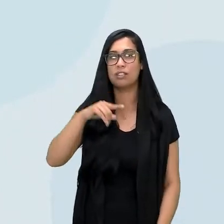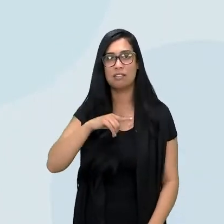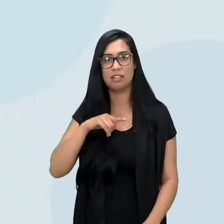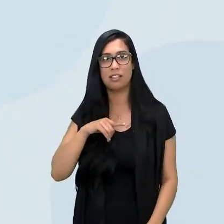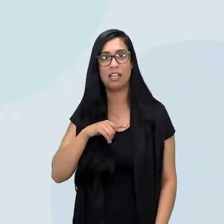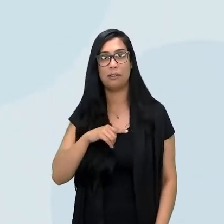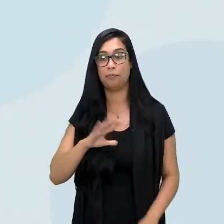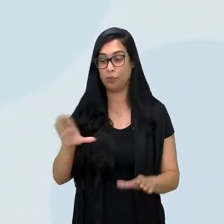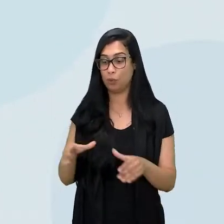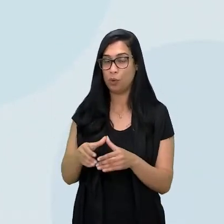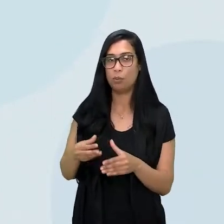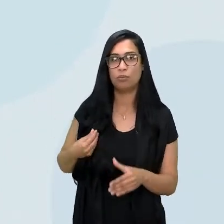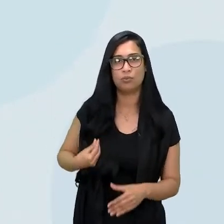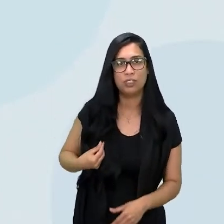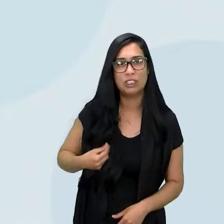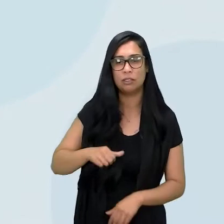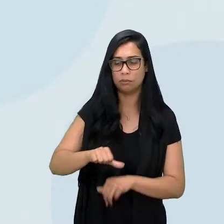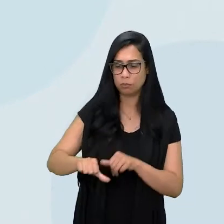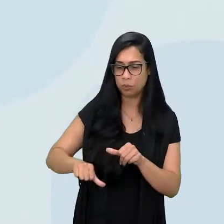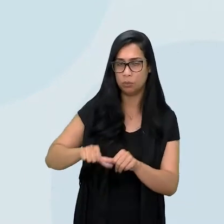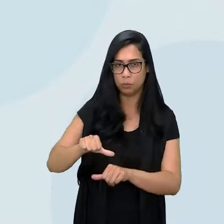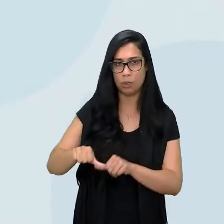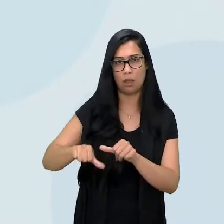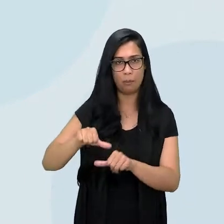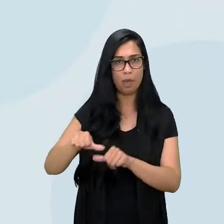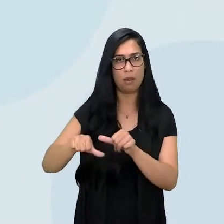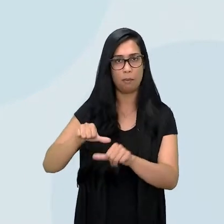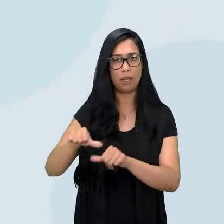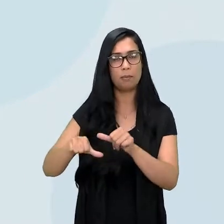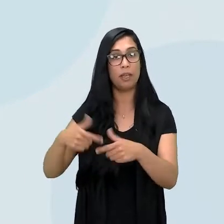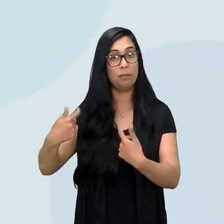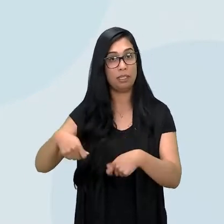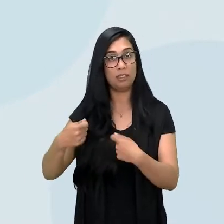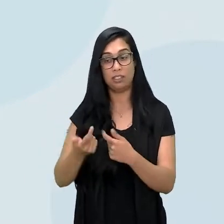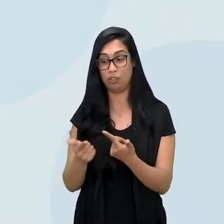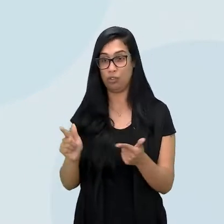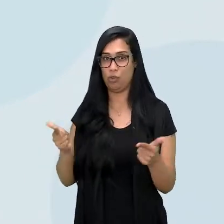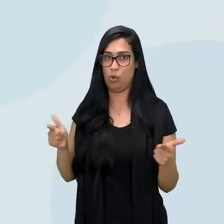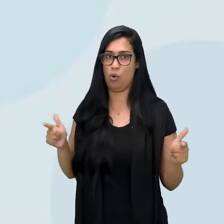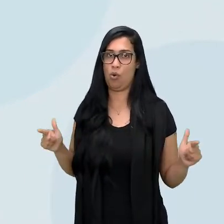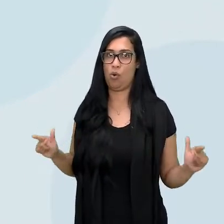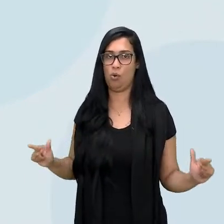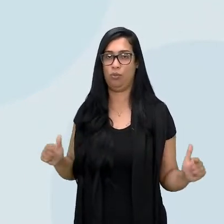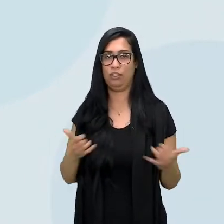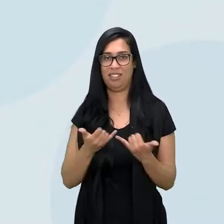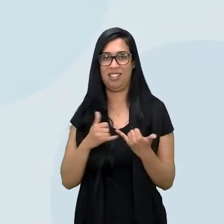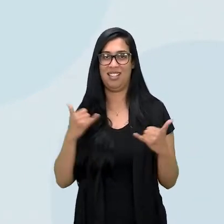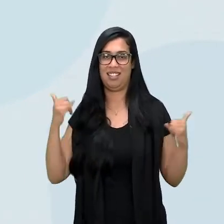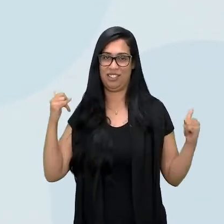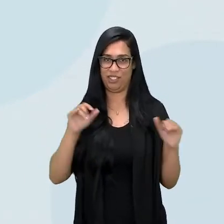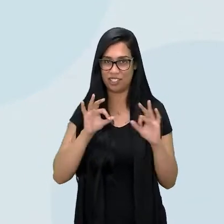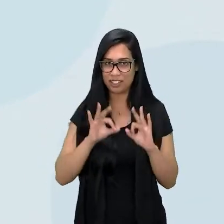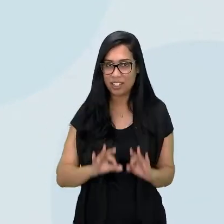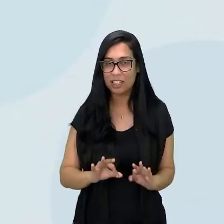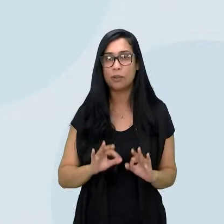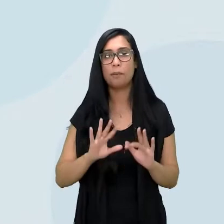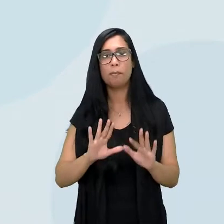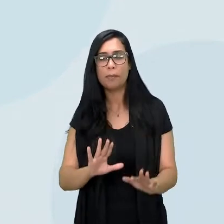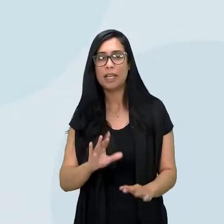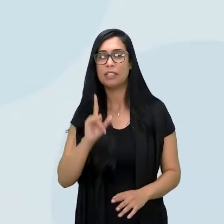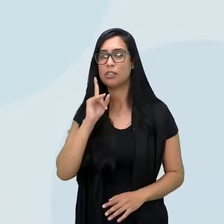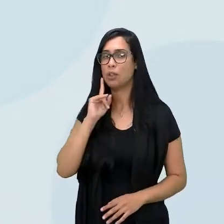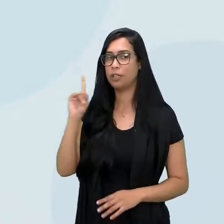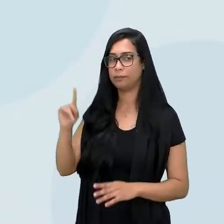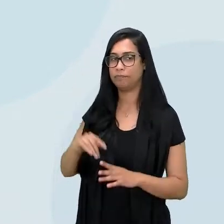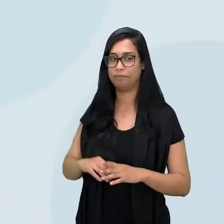vivos fazem, né? Os vegetais e tudo mais, e a gente tem outras formas de transformações. Mas pensando aqui na célula fotovoltaica,